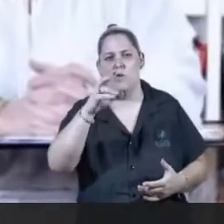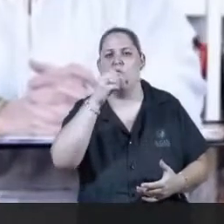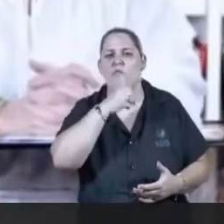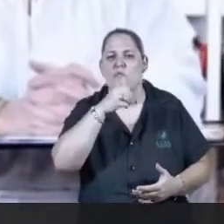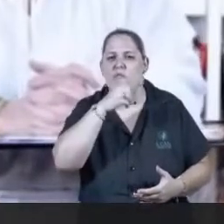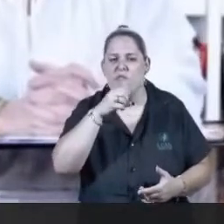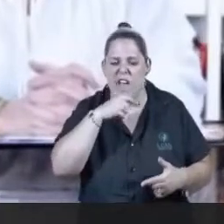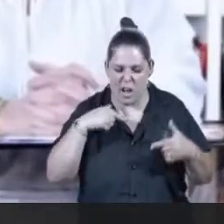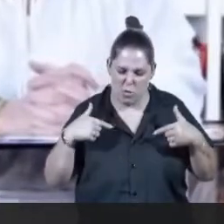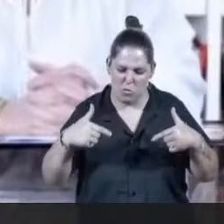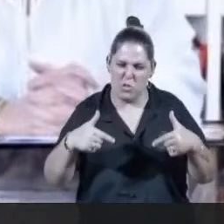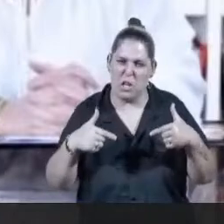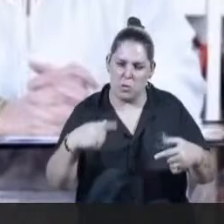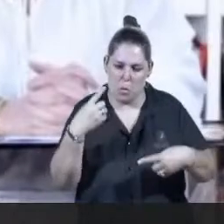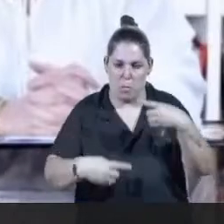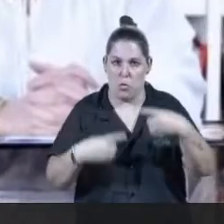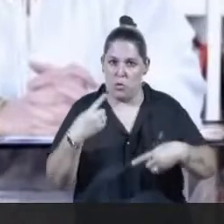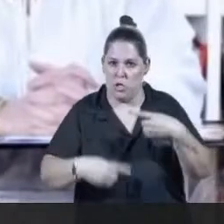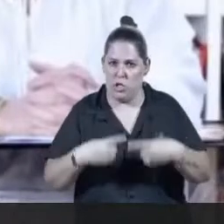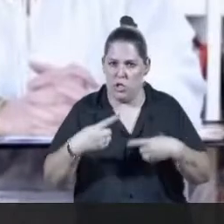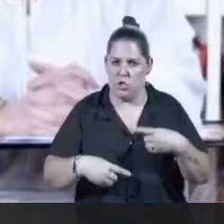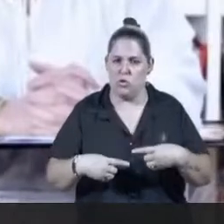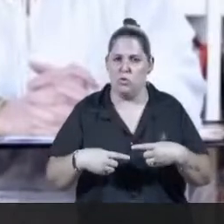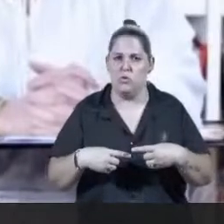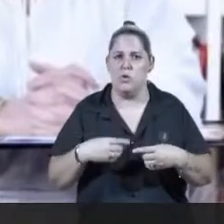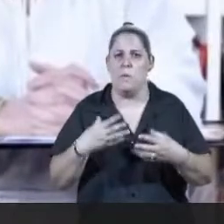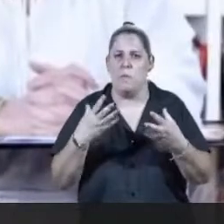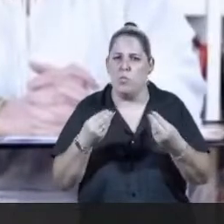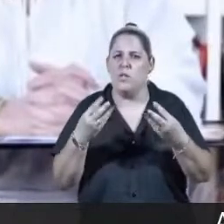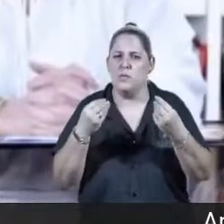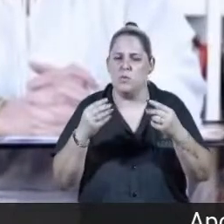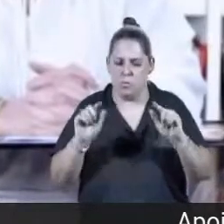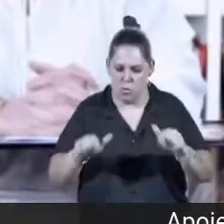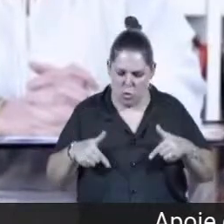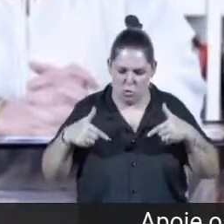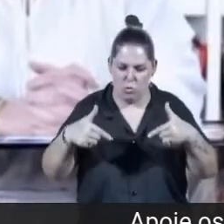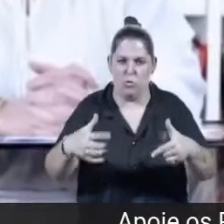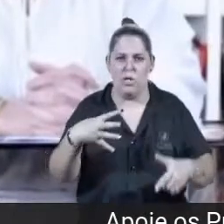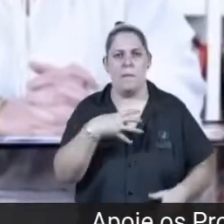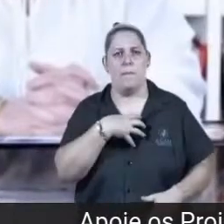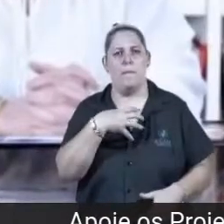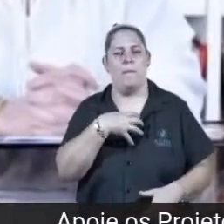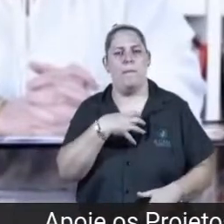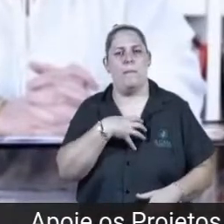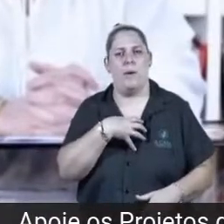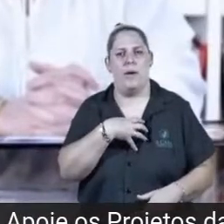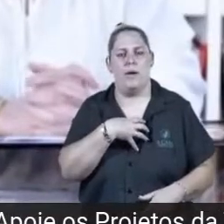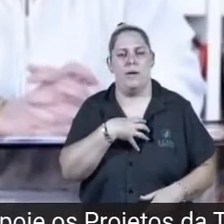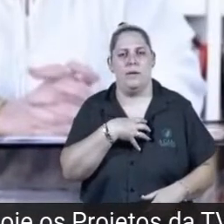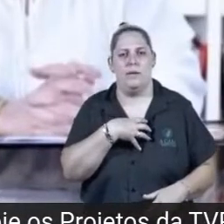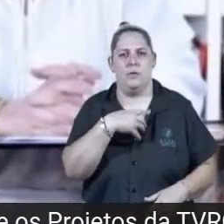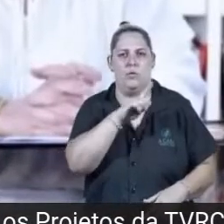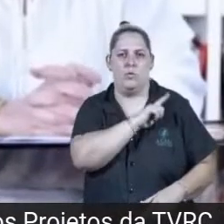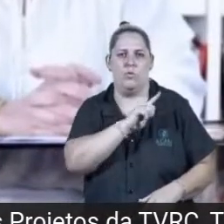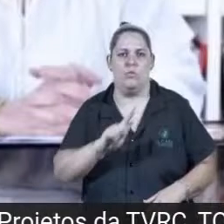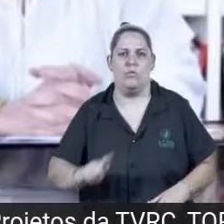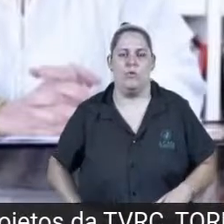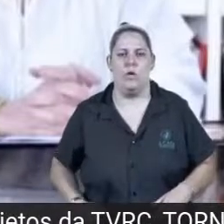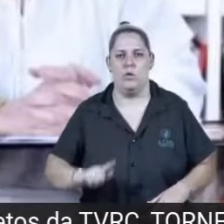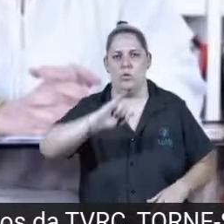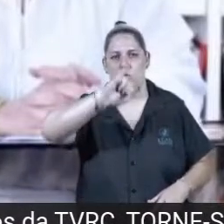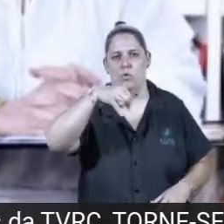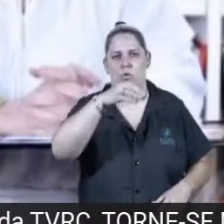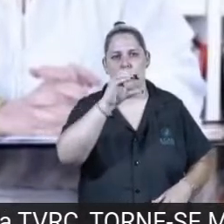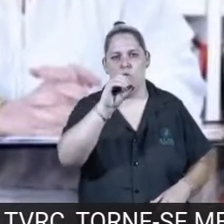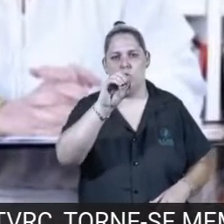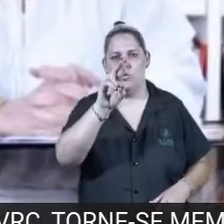político, sabe, de muitas e muitas trajetórias de luta na Bahia, no governo João Goulart.